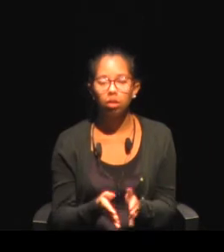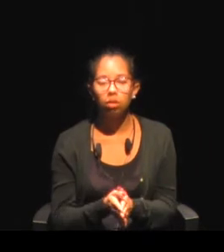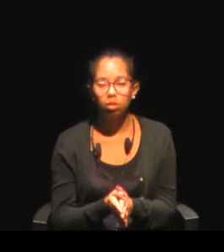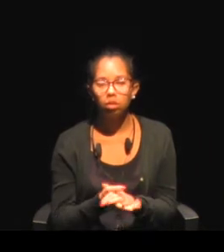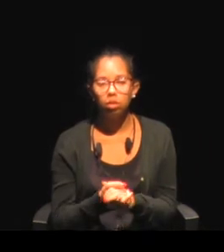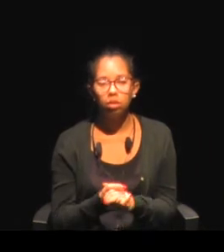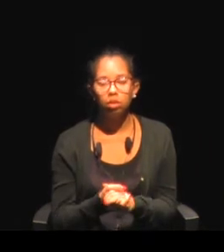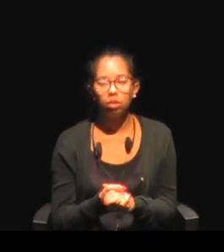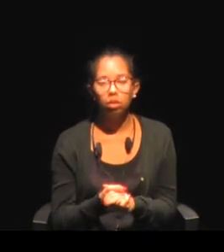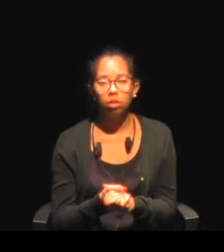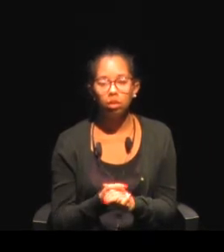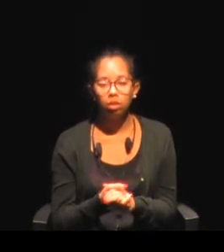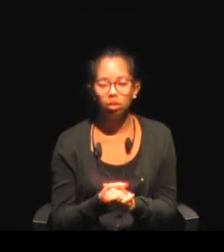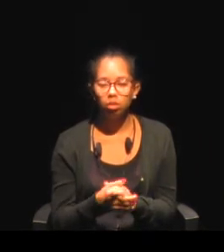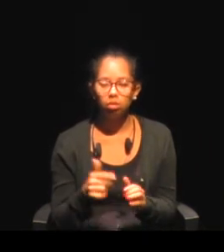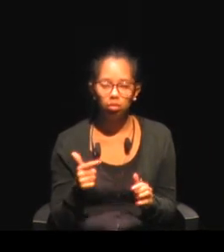e